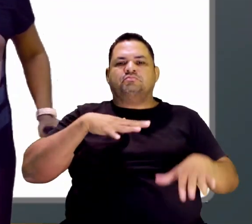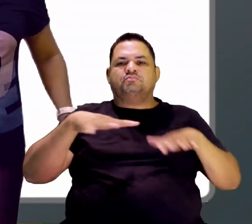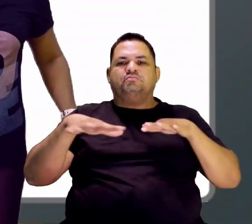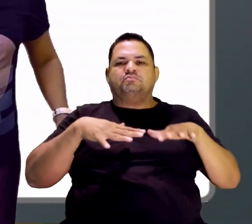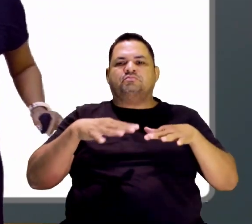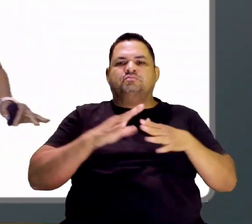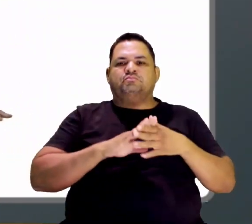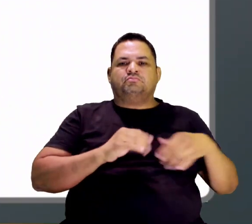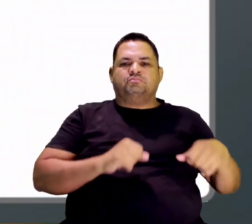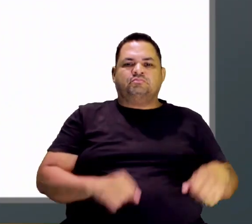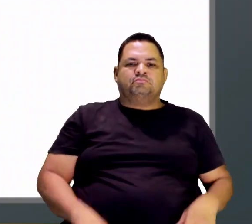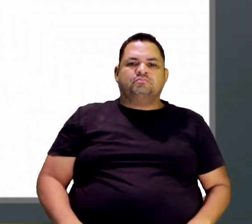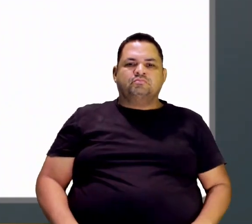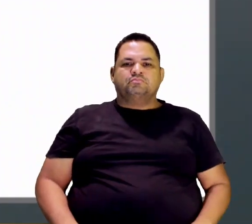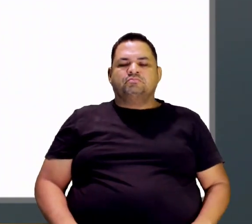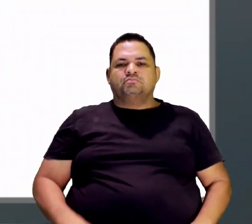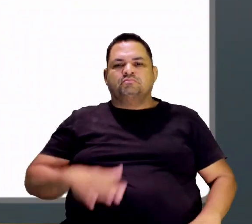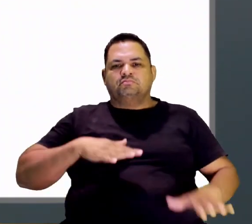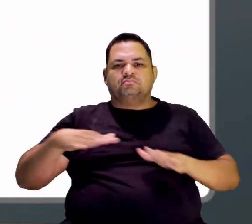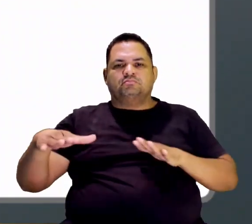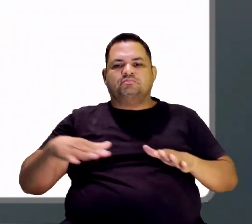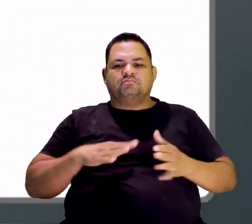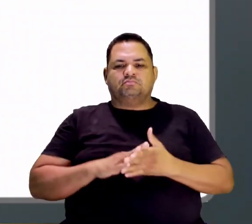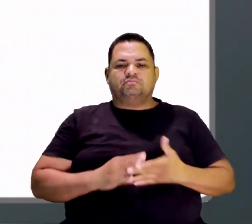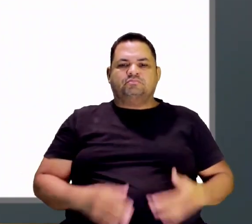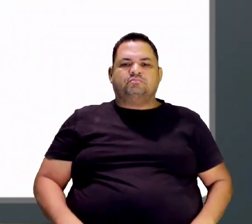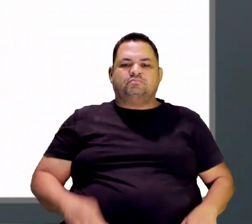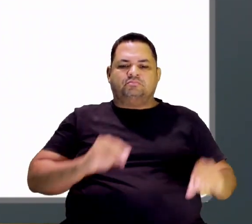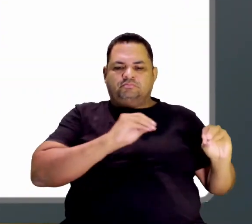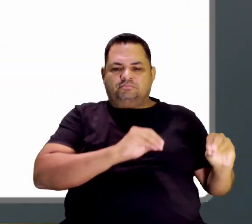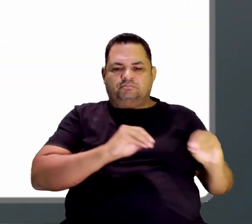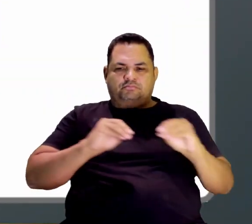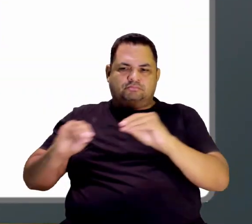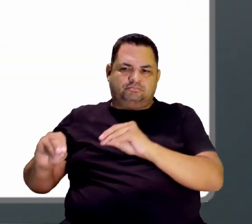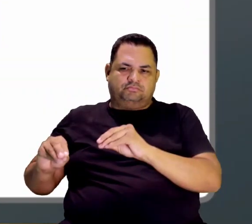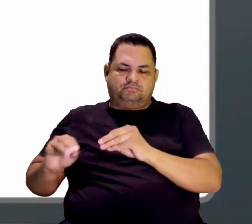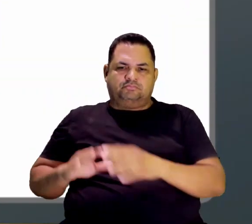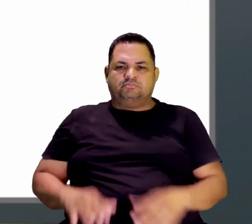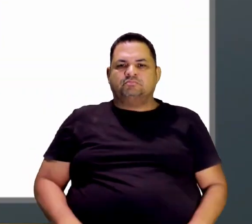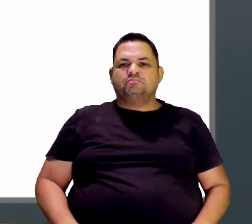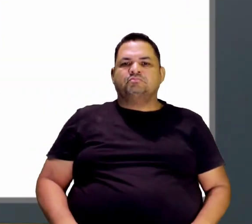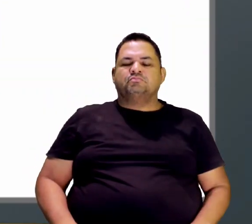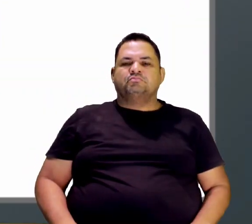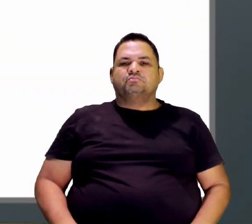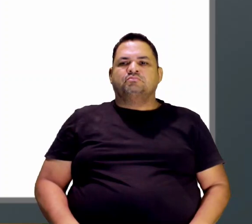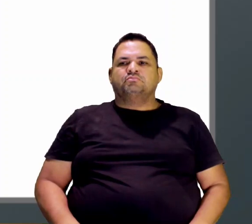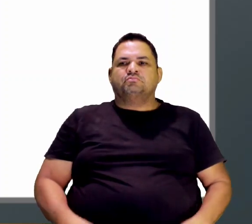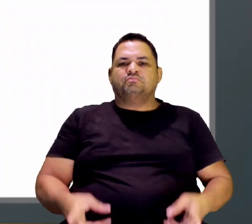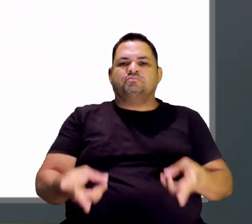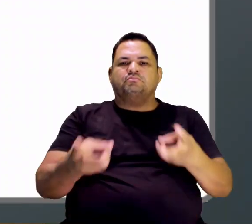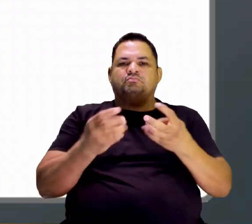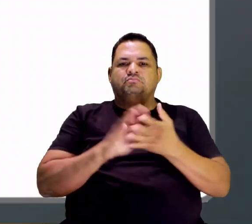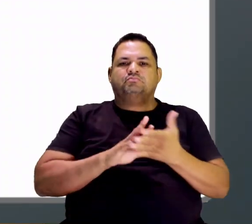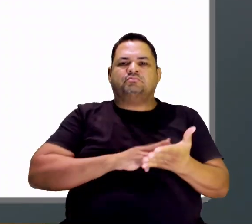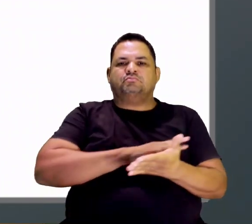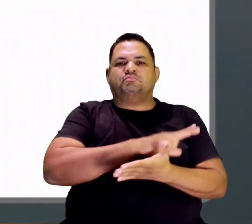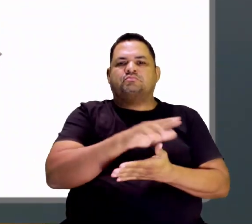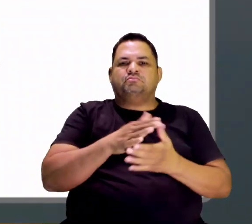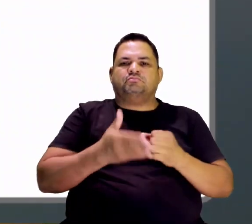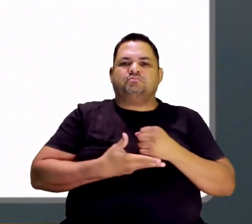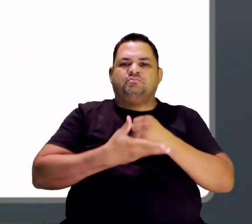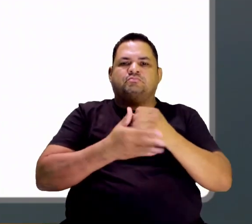uma muretinha, tu pode utilizar essa muretinha para que a bola retorne para você. Depois, na